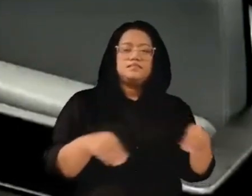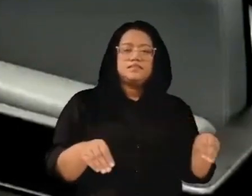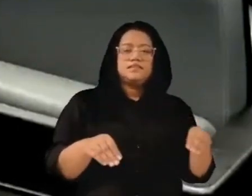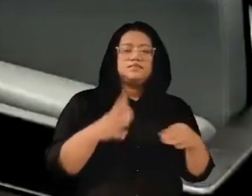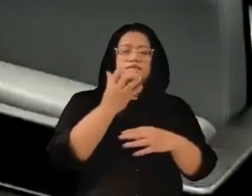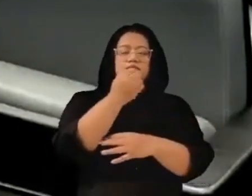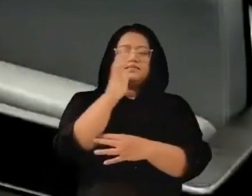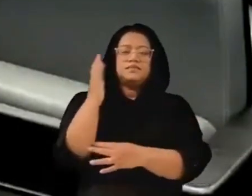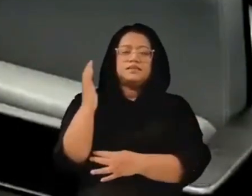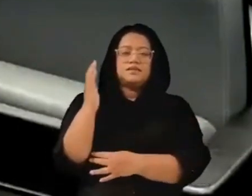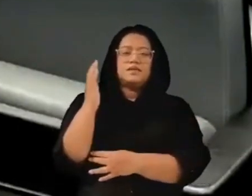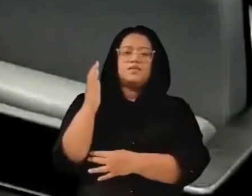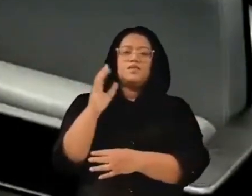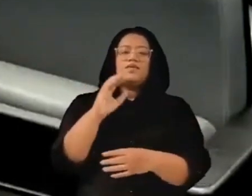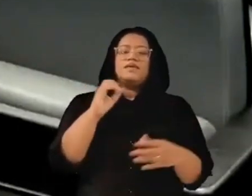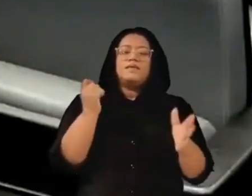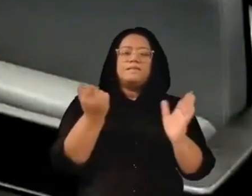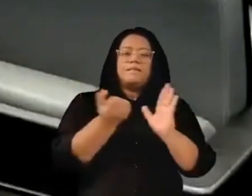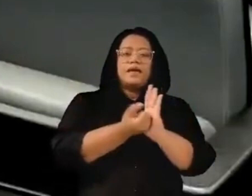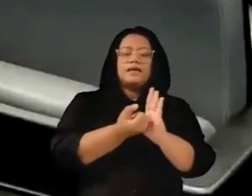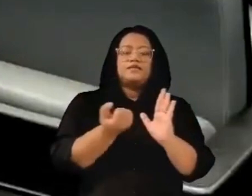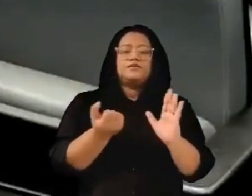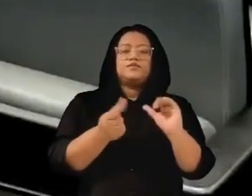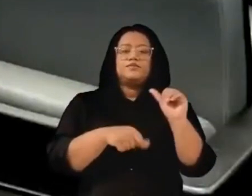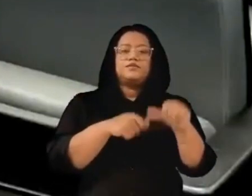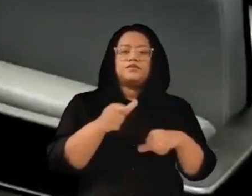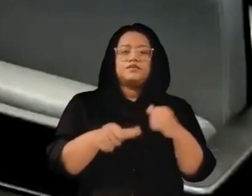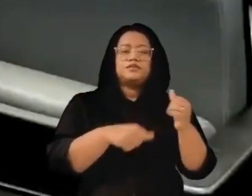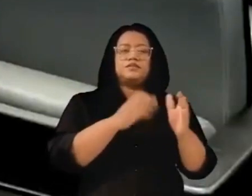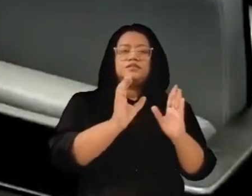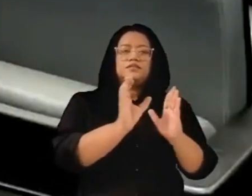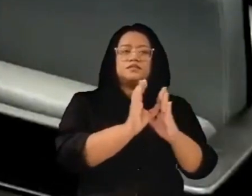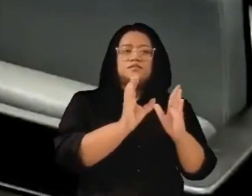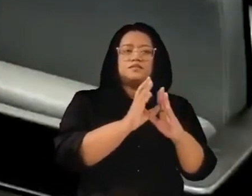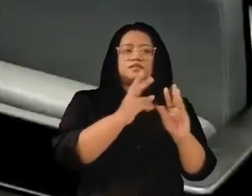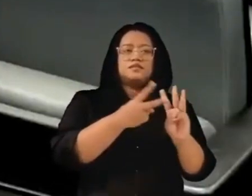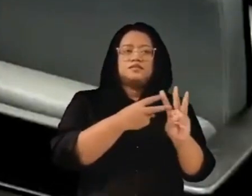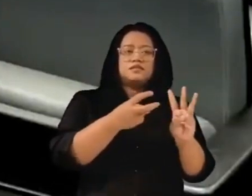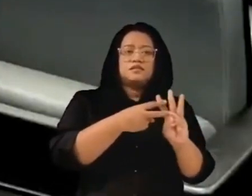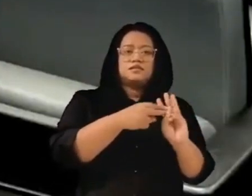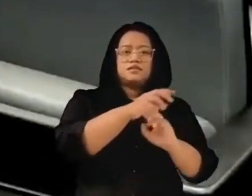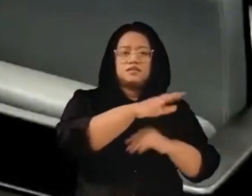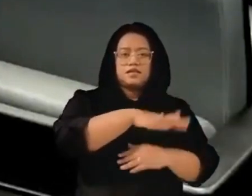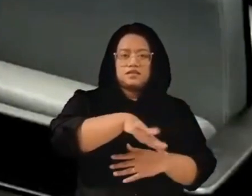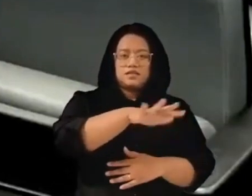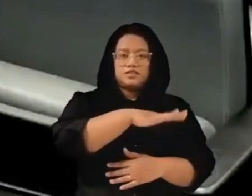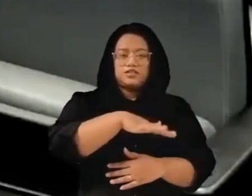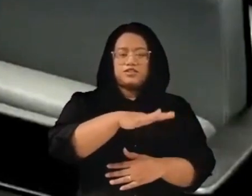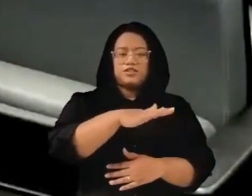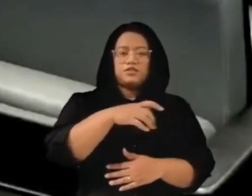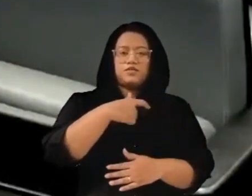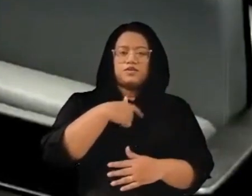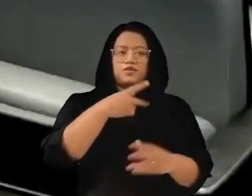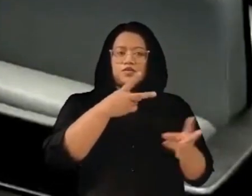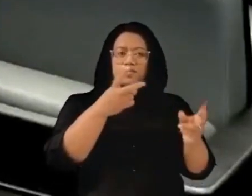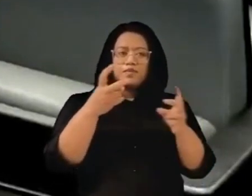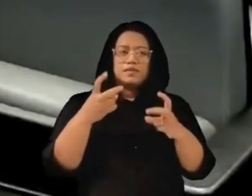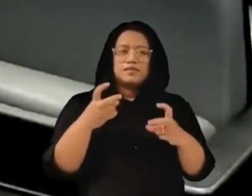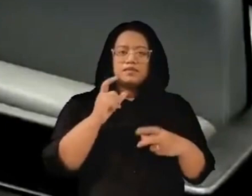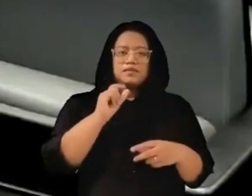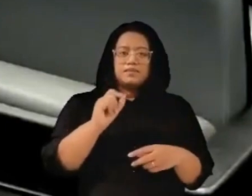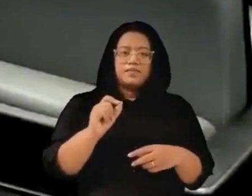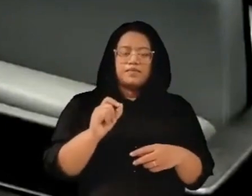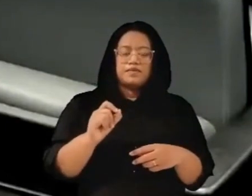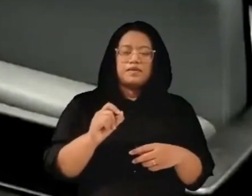e o impacto das comunidades indígenas transfronteiriças, o que eu via na fronteira é que, às vezes, assim,